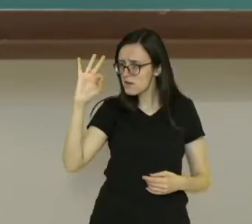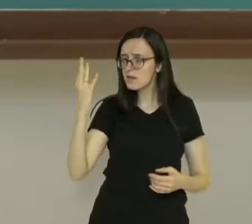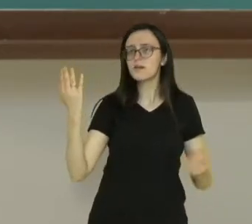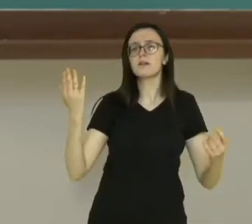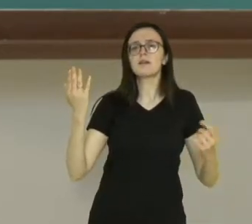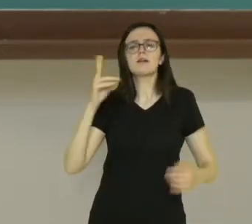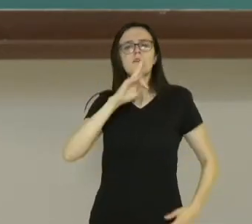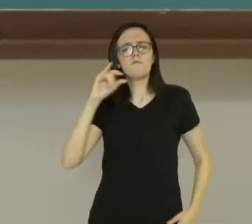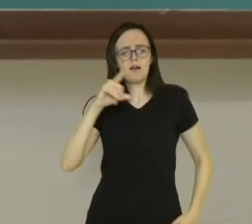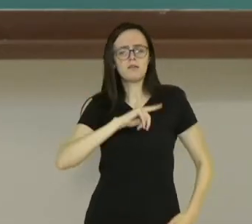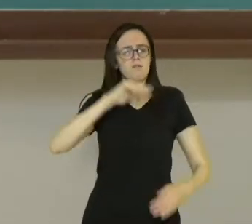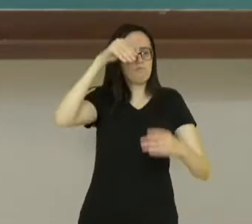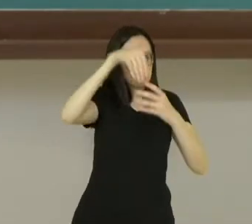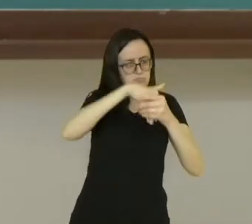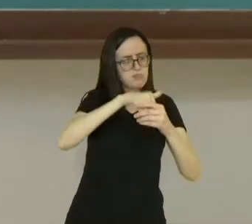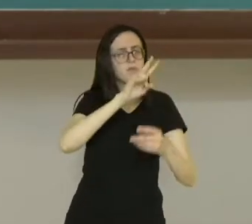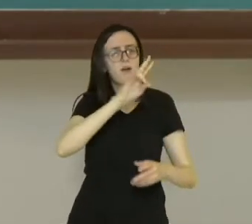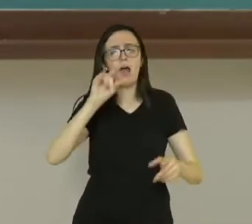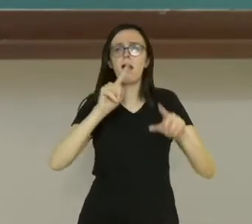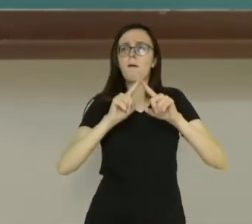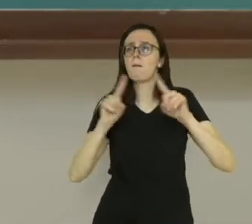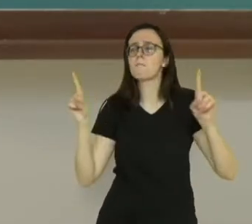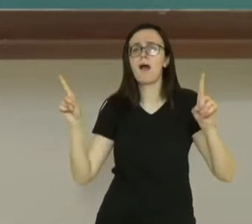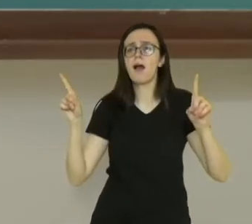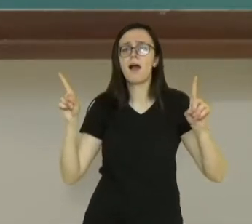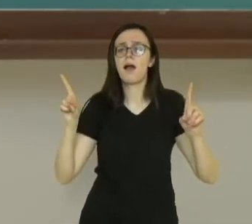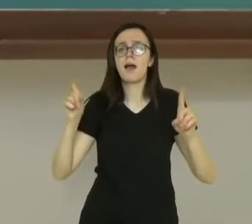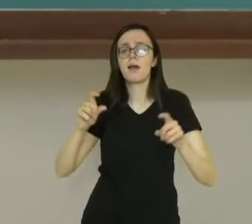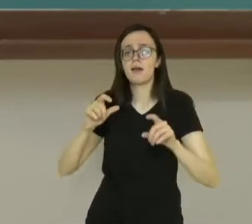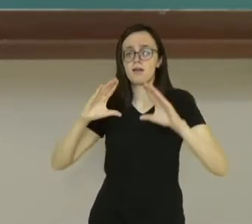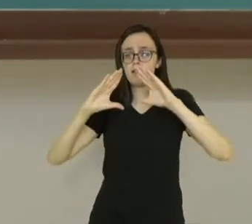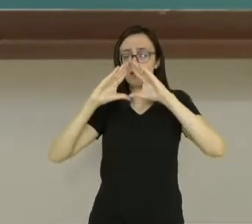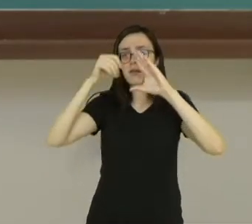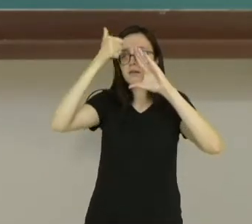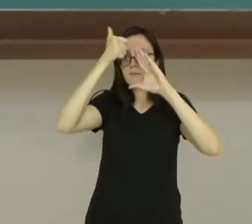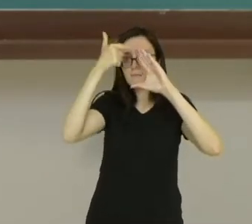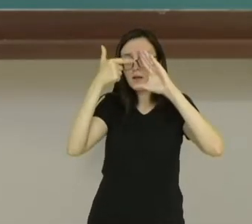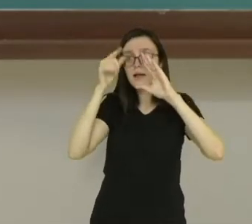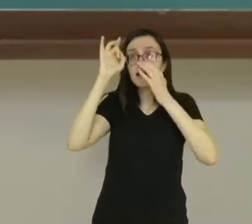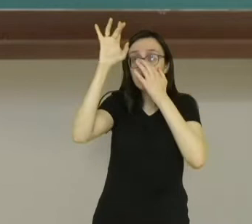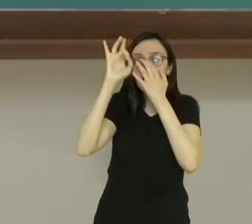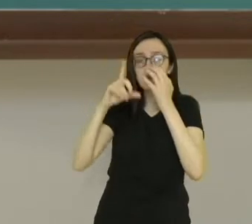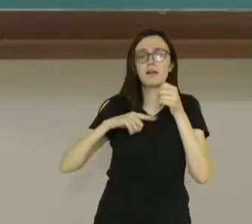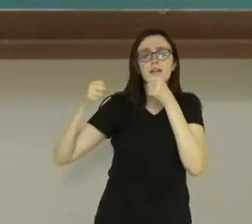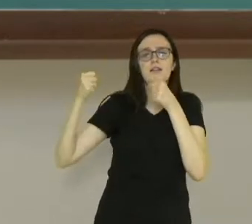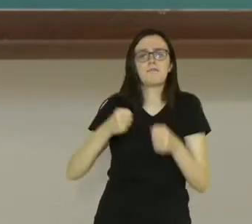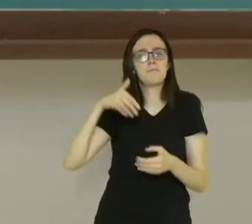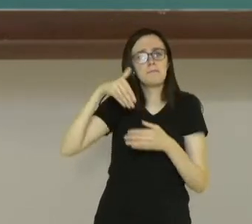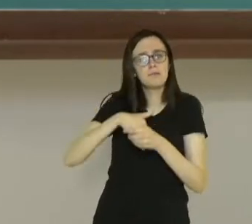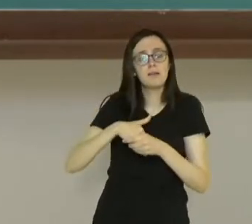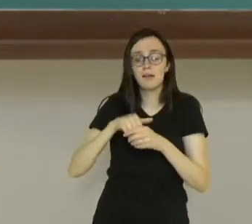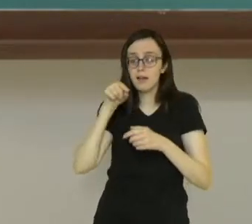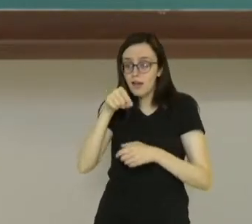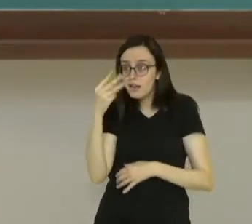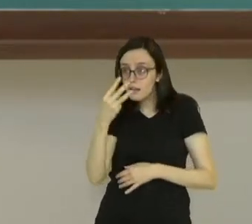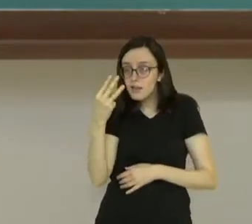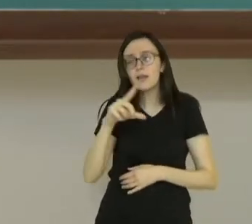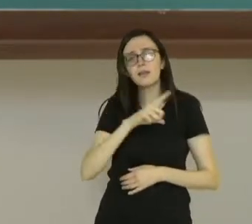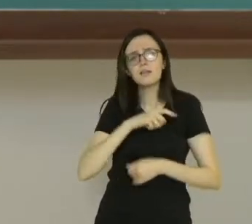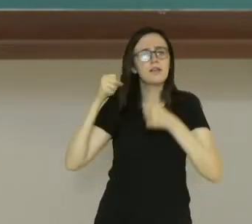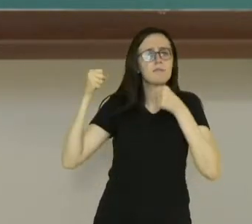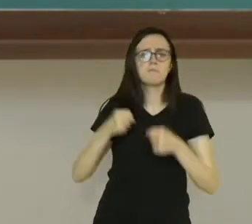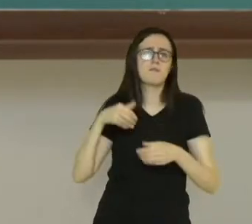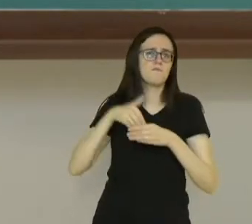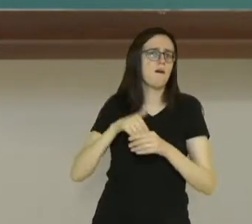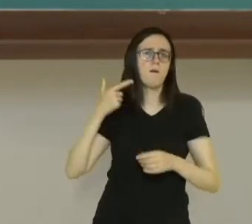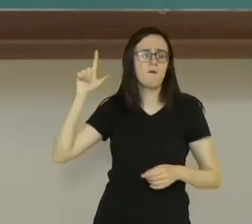vai ter uma eleição, só que o primeiro e o segundo estado, cada um tinha um poder de voto e o terceiro estado tinha um poder de